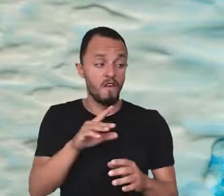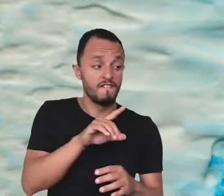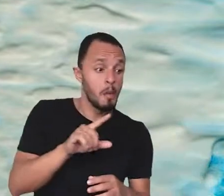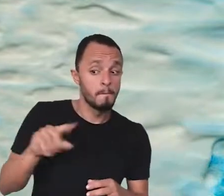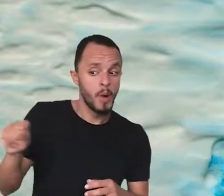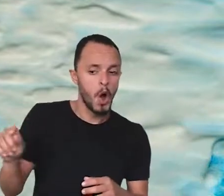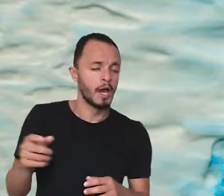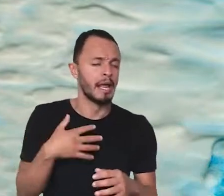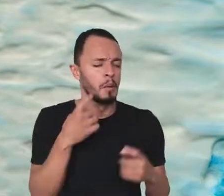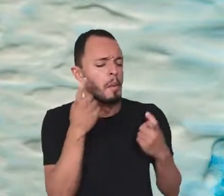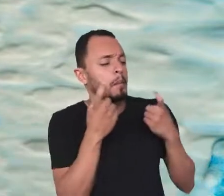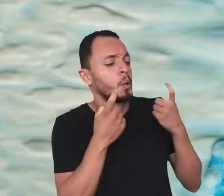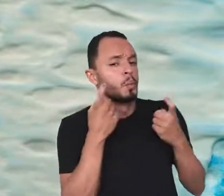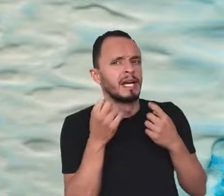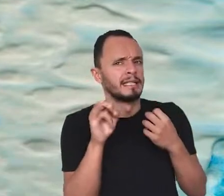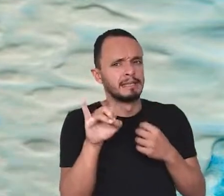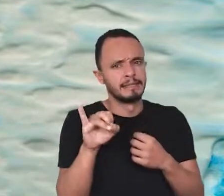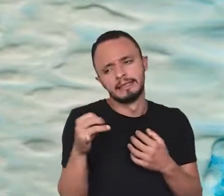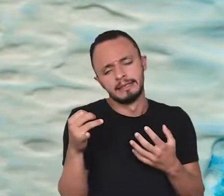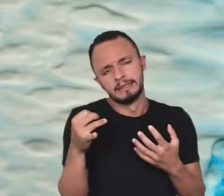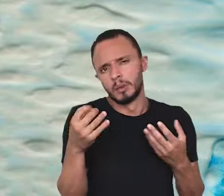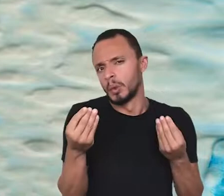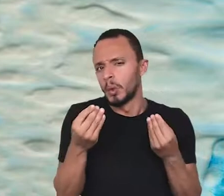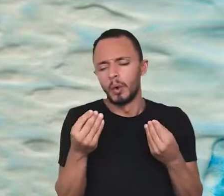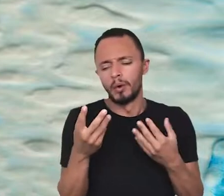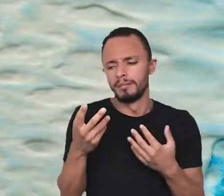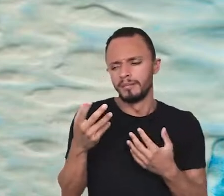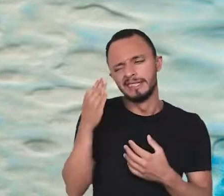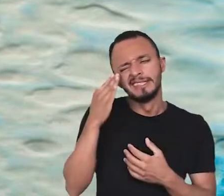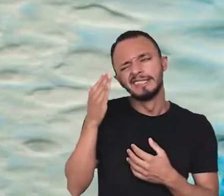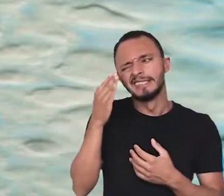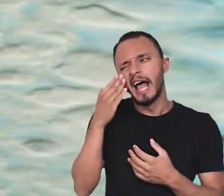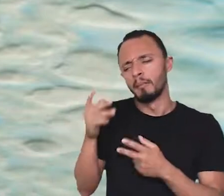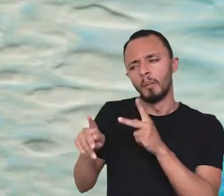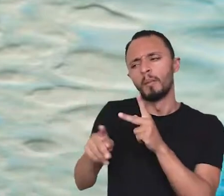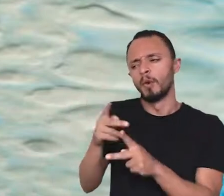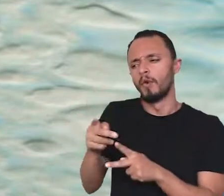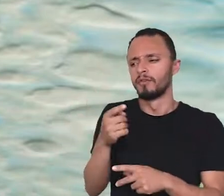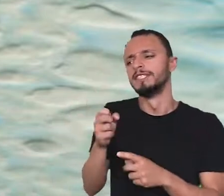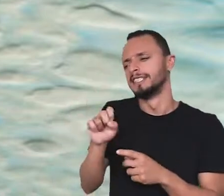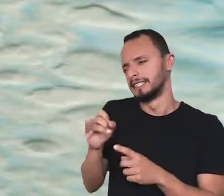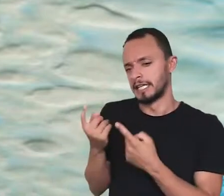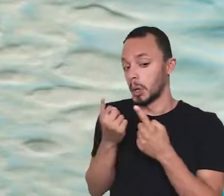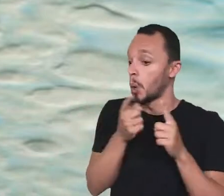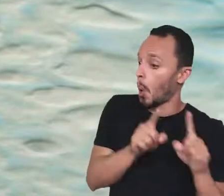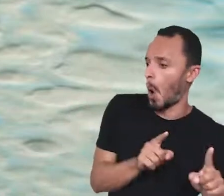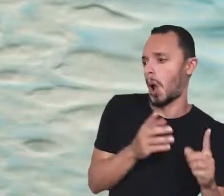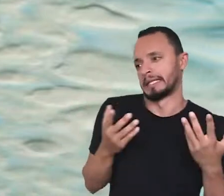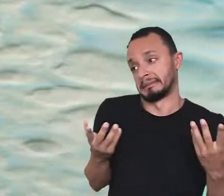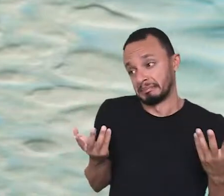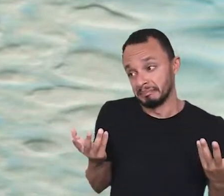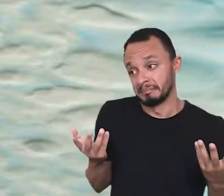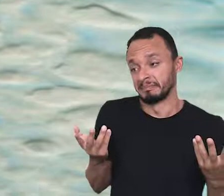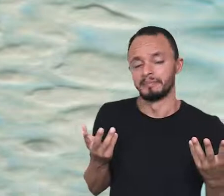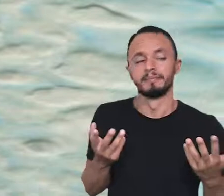alguma besteira ou de alguém ter ido atrás dela. A gente sabe como é esse povo, né? Pra alguém ter feito alguma maldade com ela,